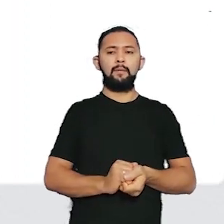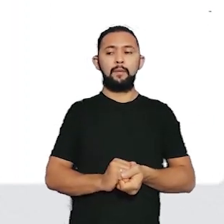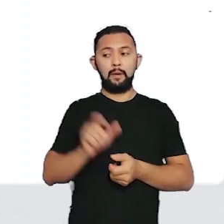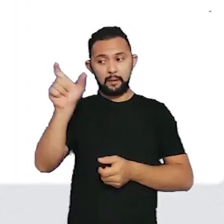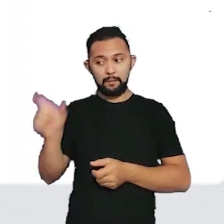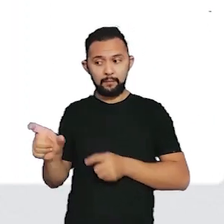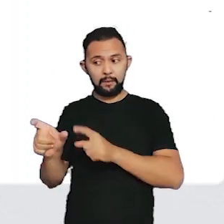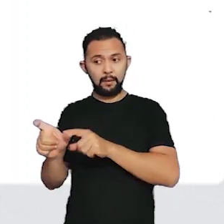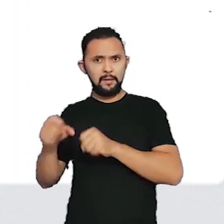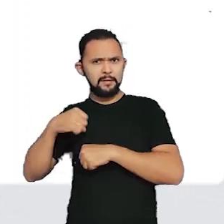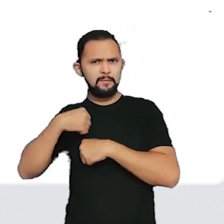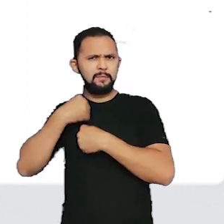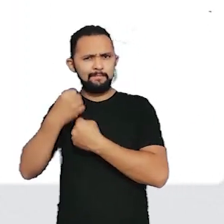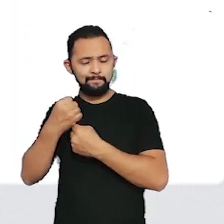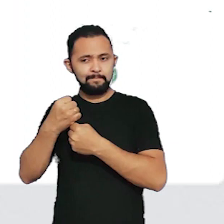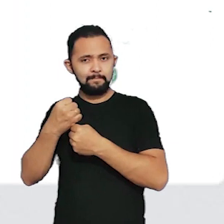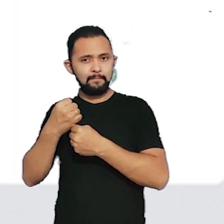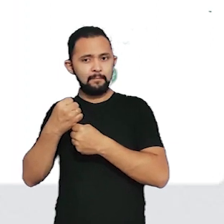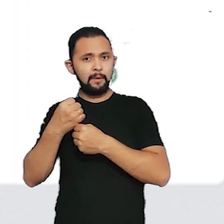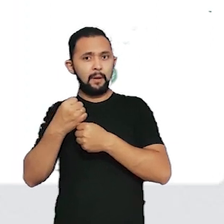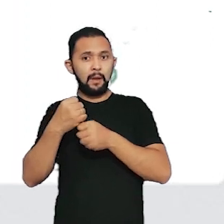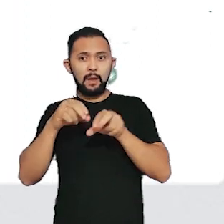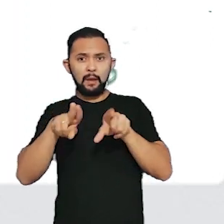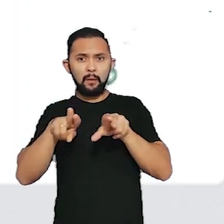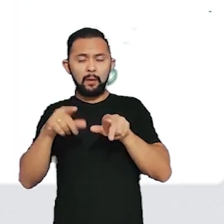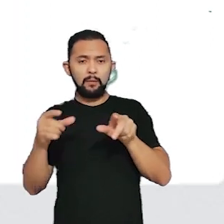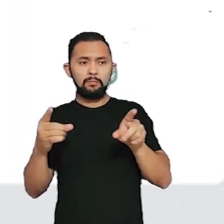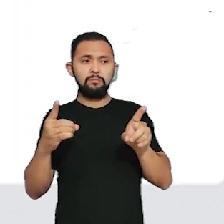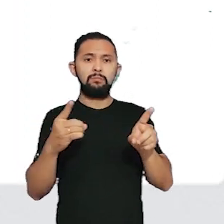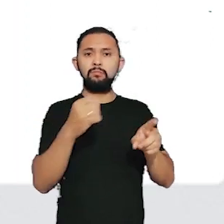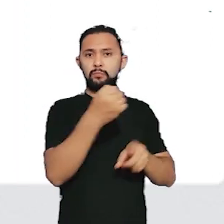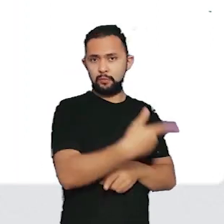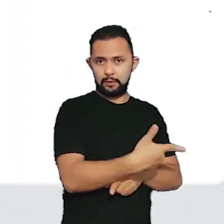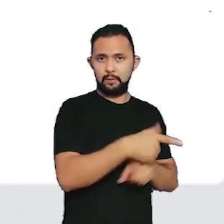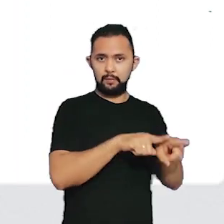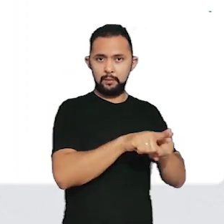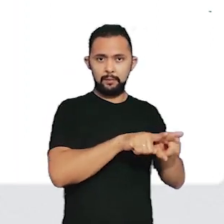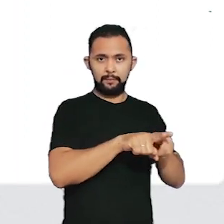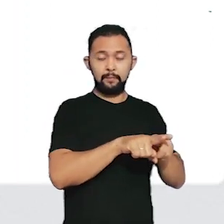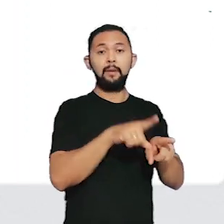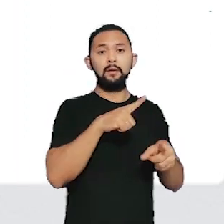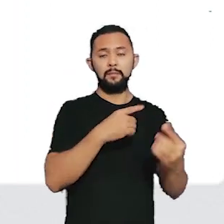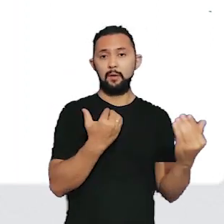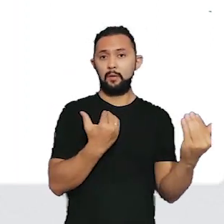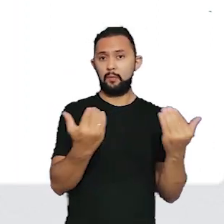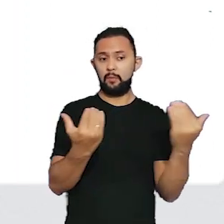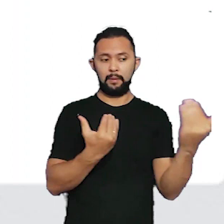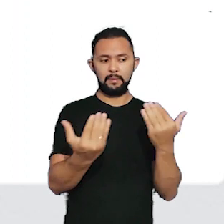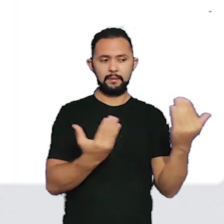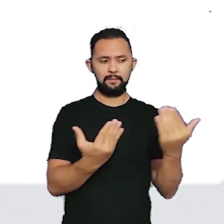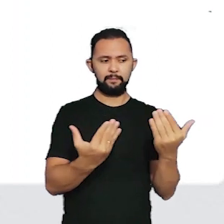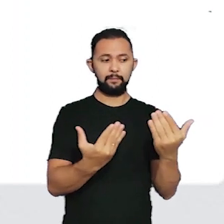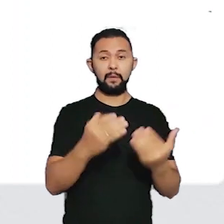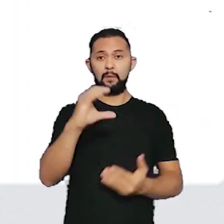ser subentendido, tá bom? E eu tenho uma relação aqui de comparação, ó, o tão como. O conectivo aqui